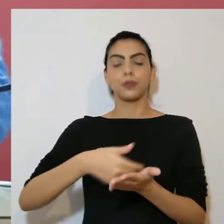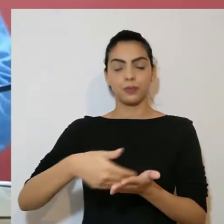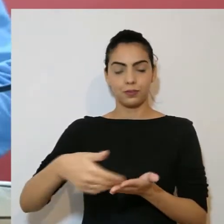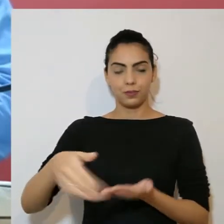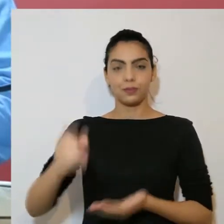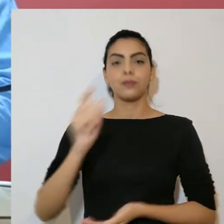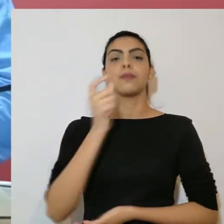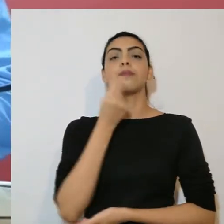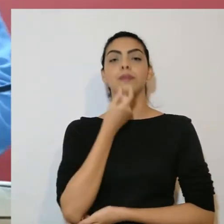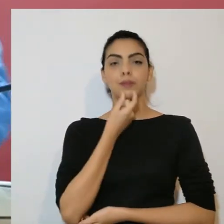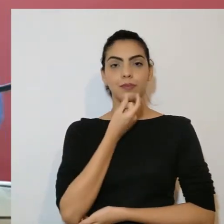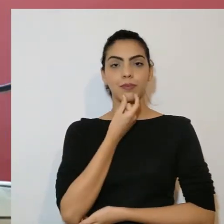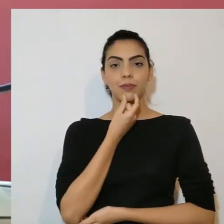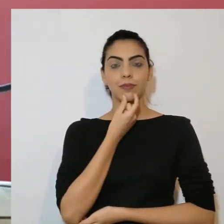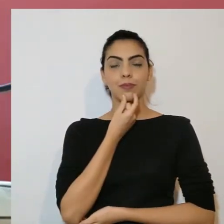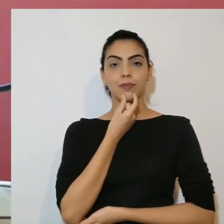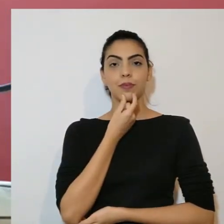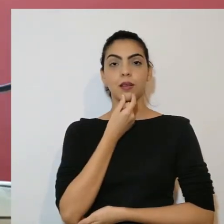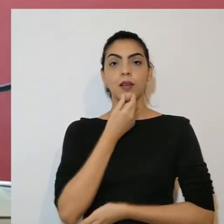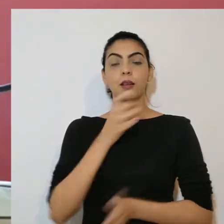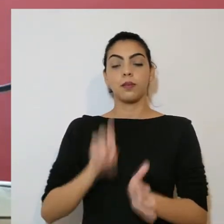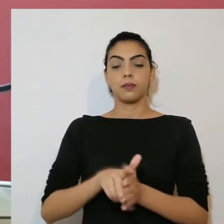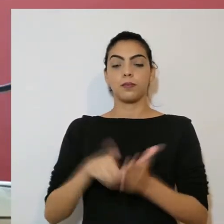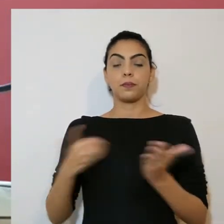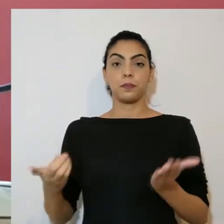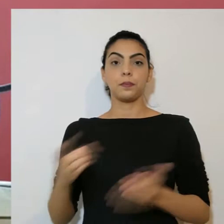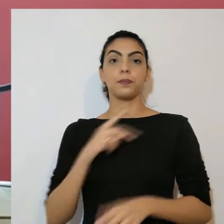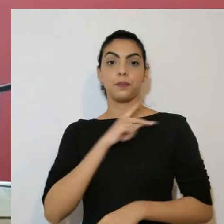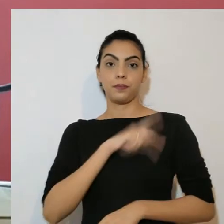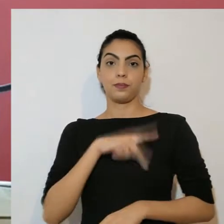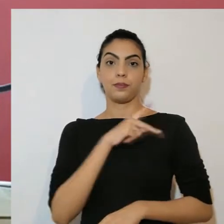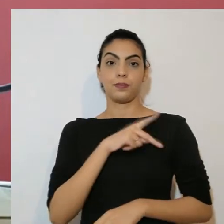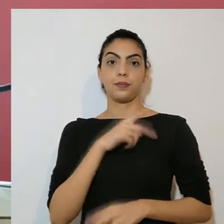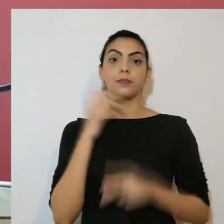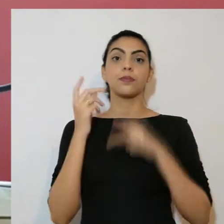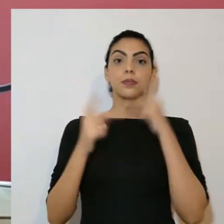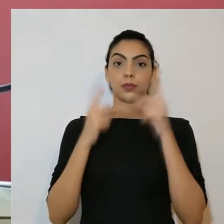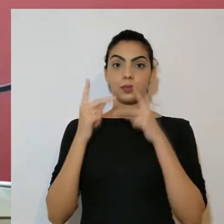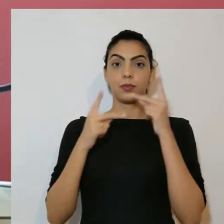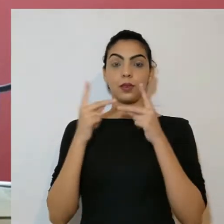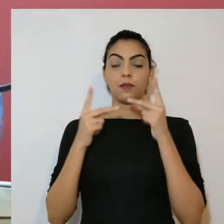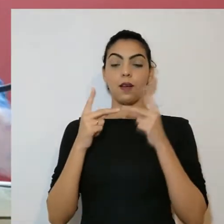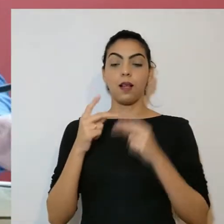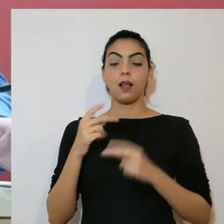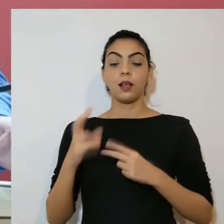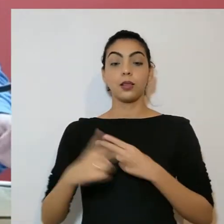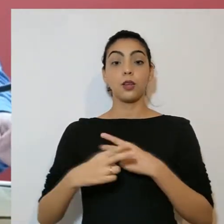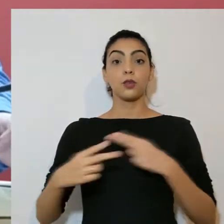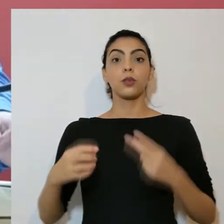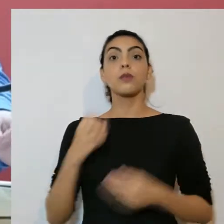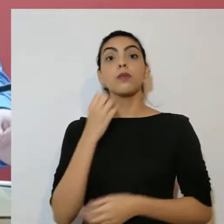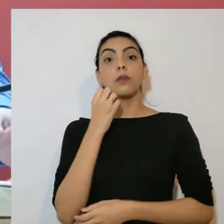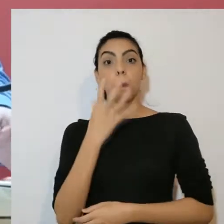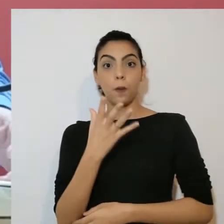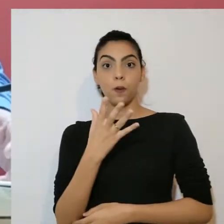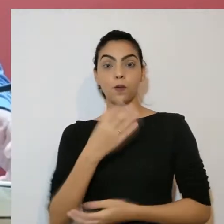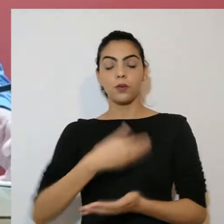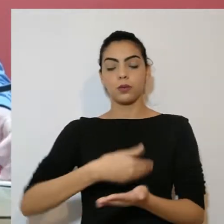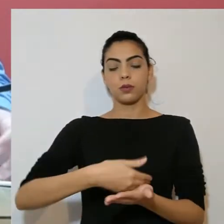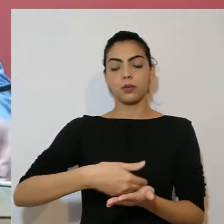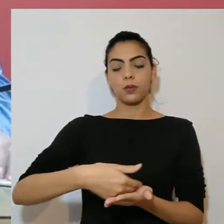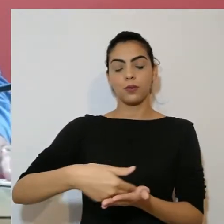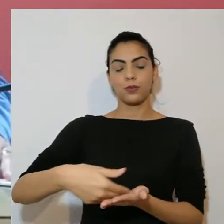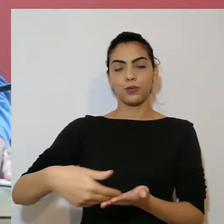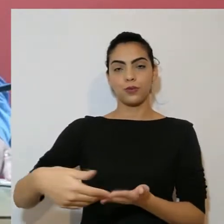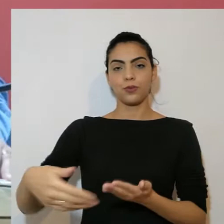Jesus permaneceu solteiro. E na Bíblia, o apóstolo Paulo, ele fala das vantagens